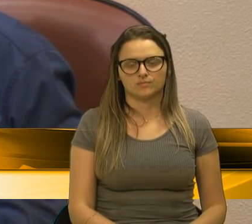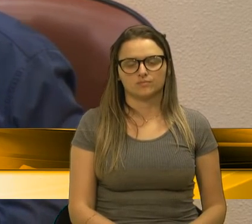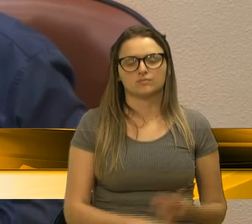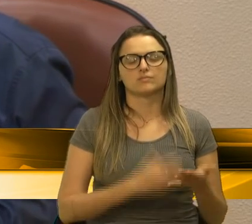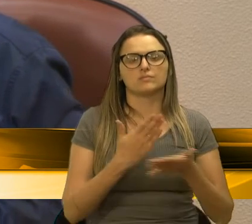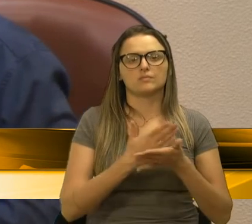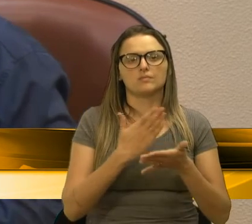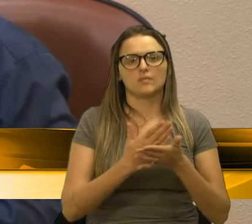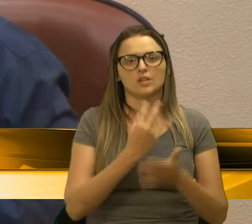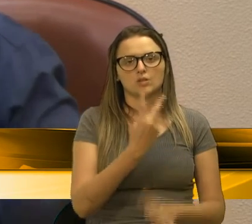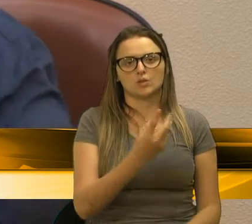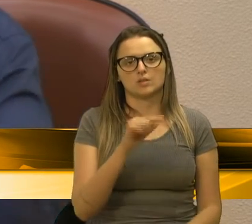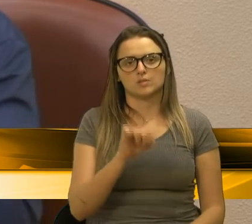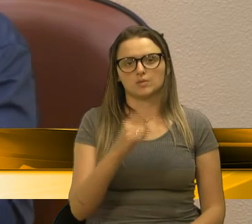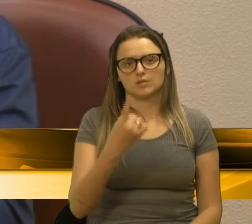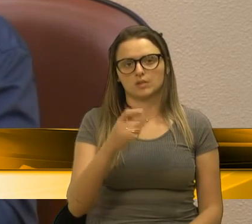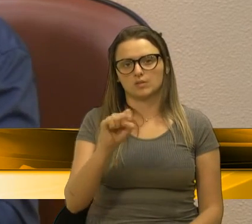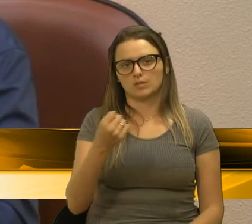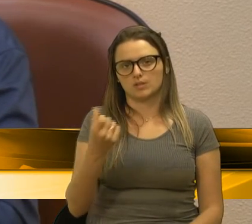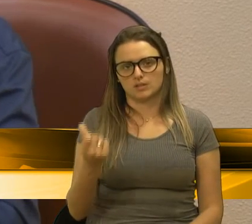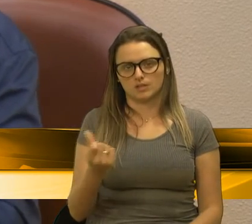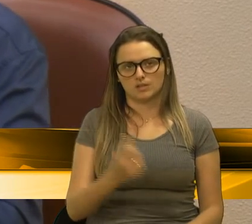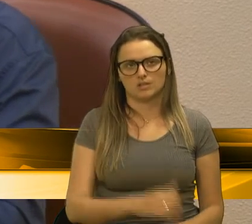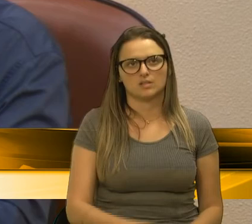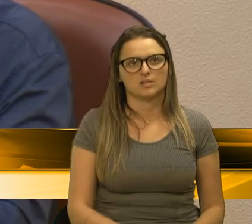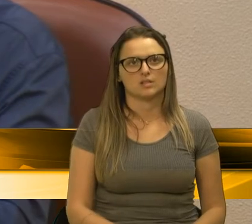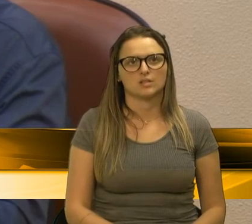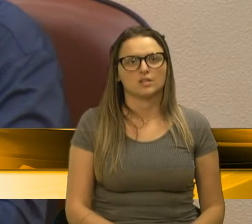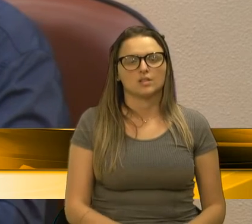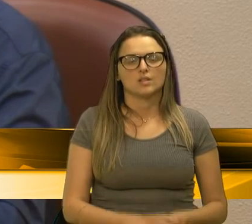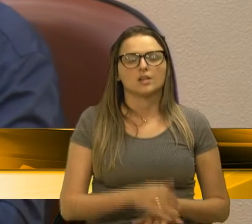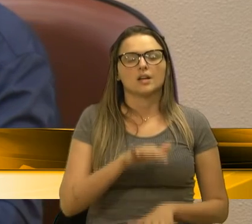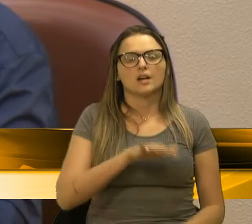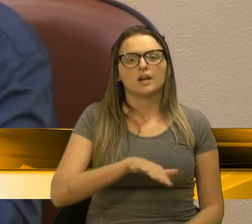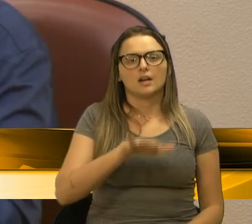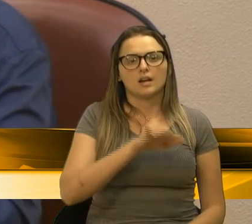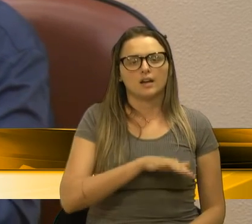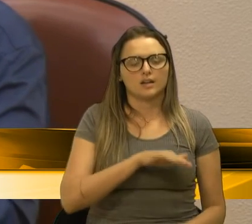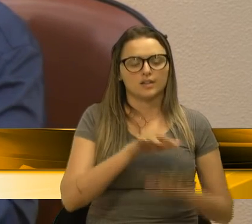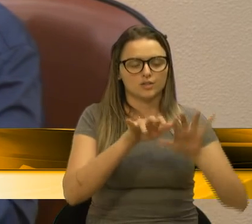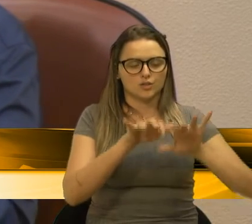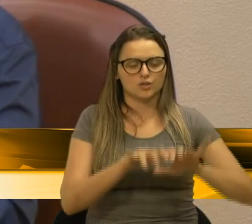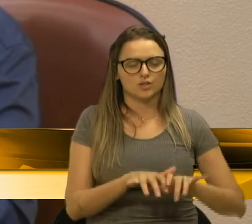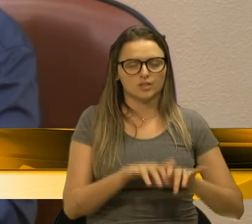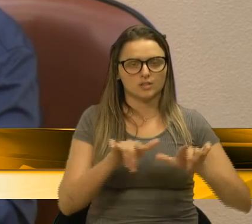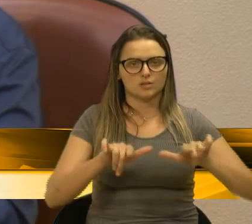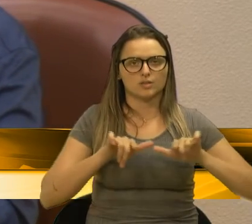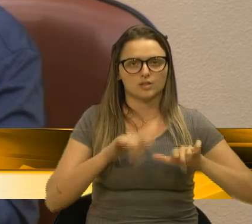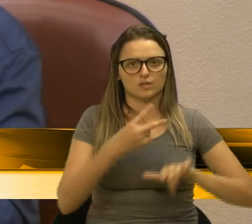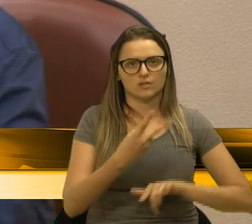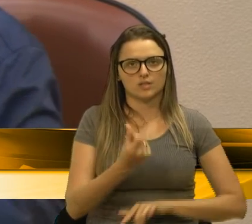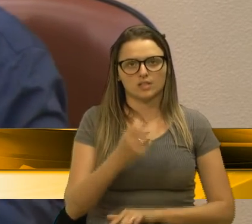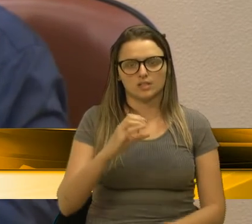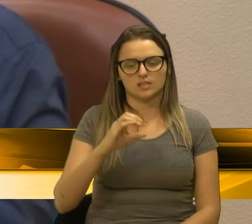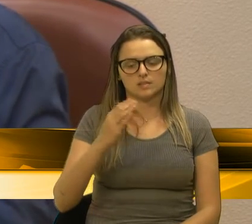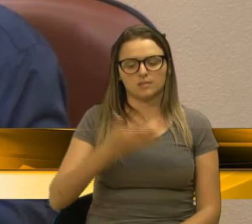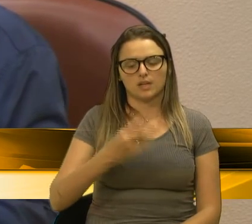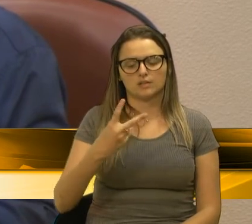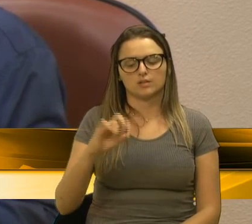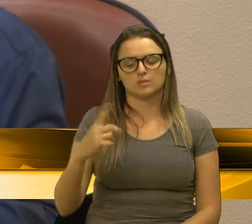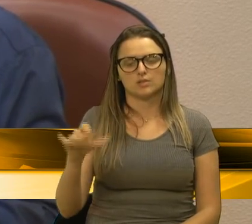Página 2186. Setor de Registros e Revisão de Anais, certidão